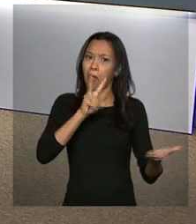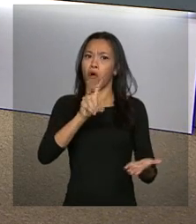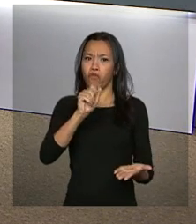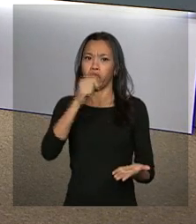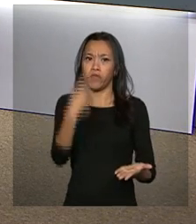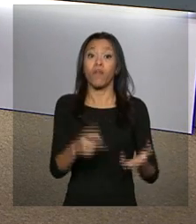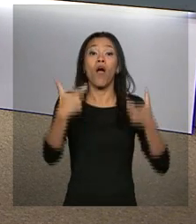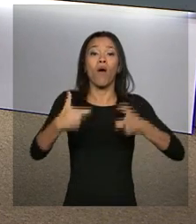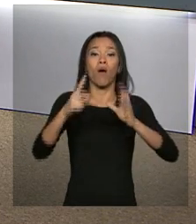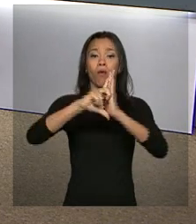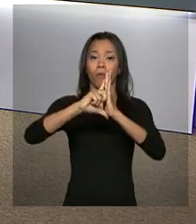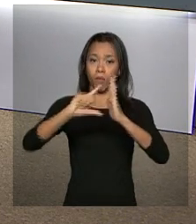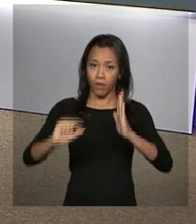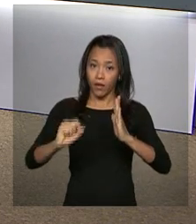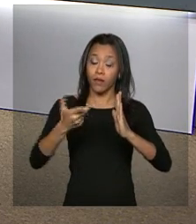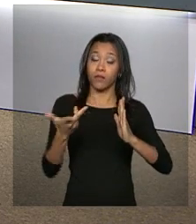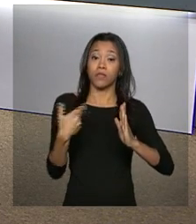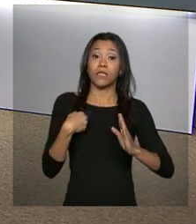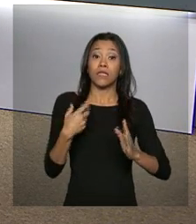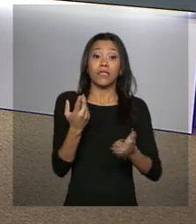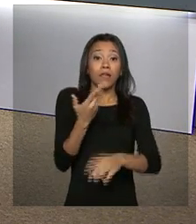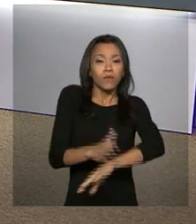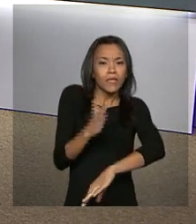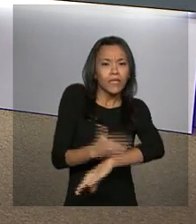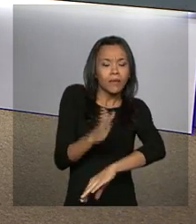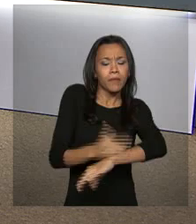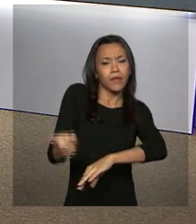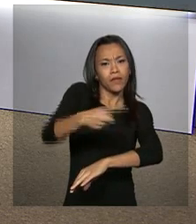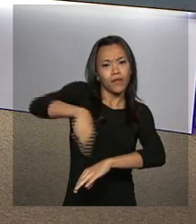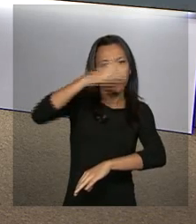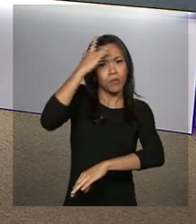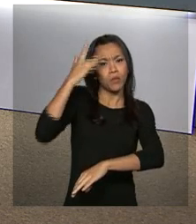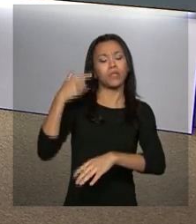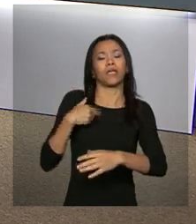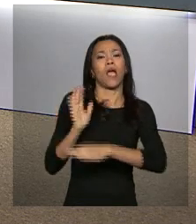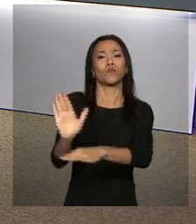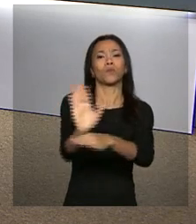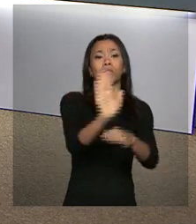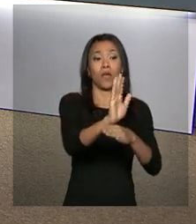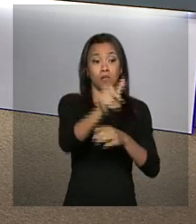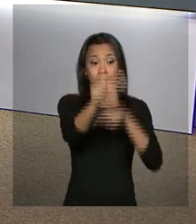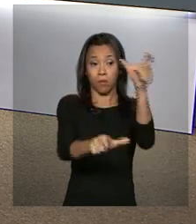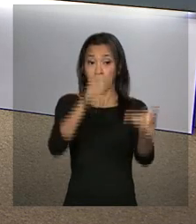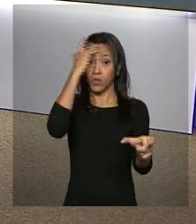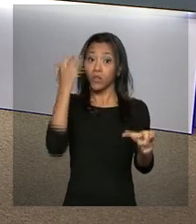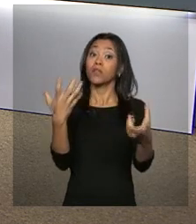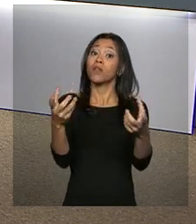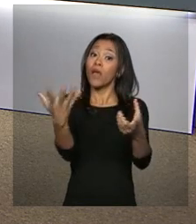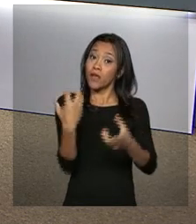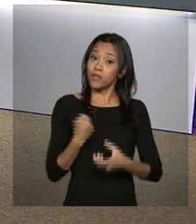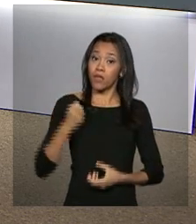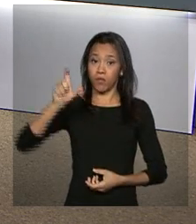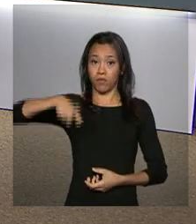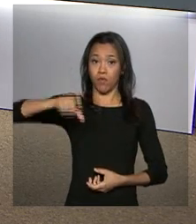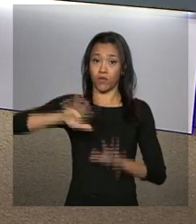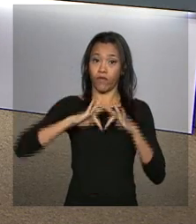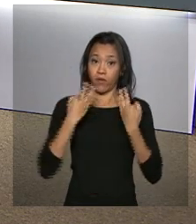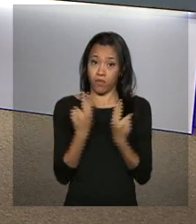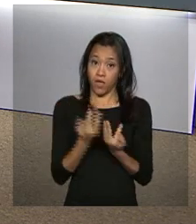do Palácio do Planalto. A capacitação profissional tem ajudado pessoas que recebem o Bolsa Família a se